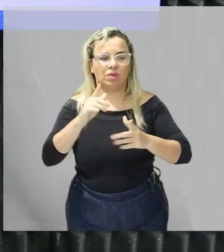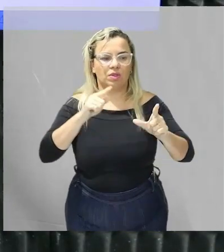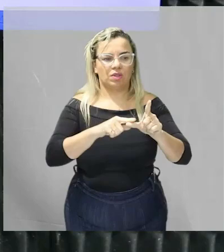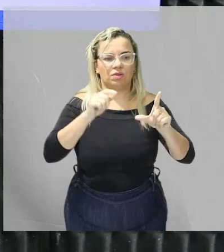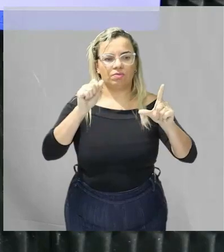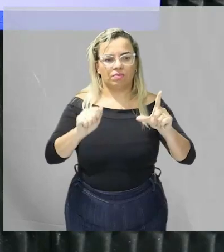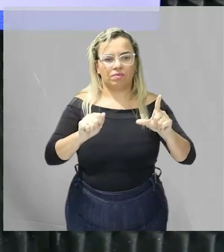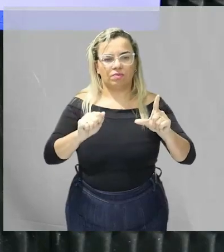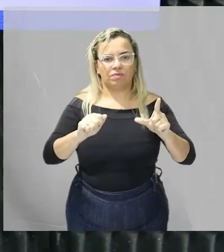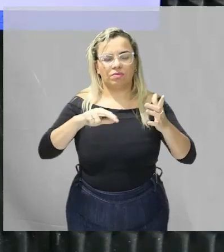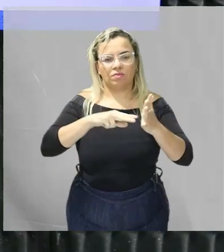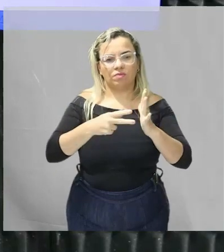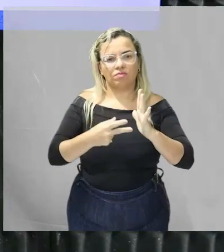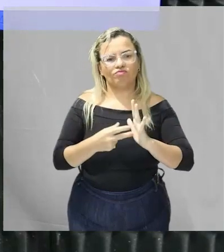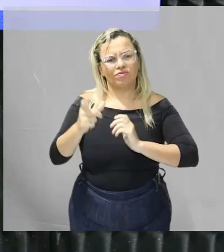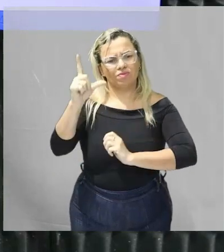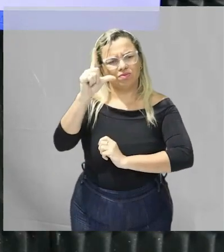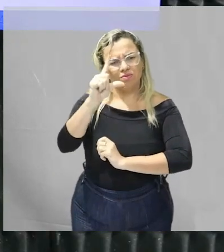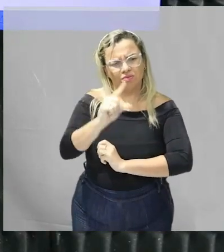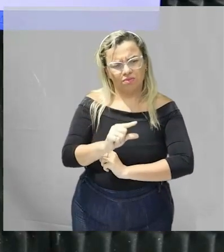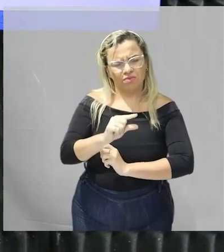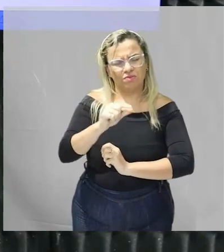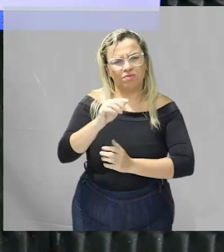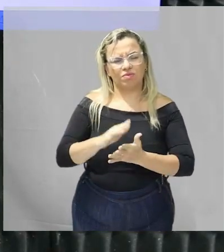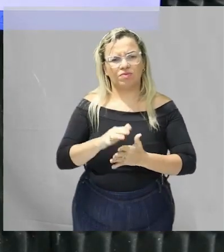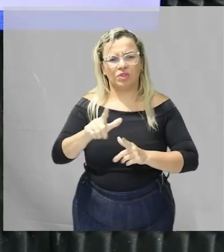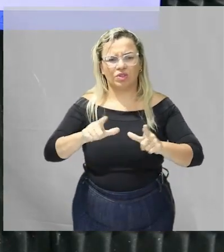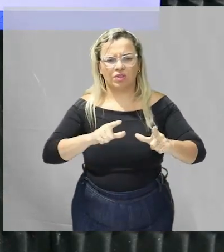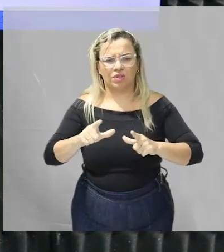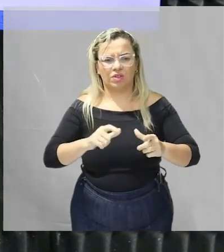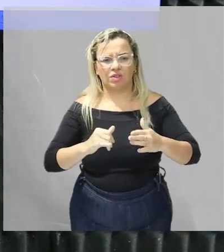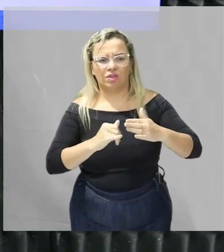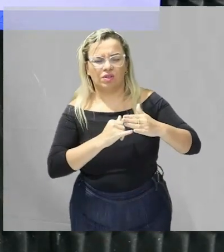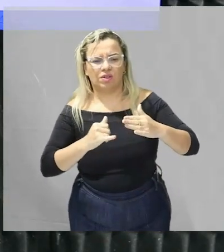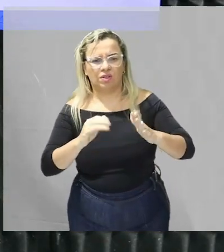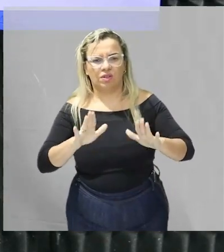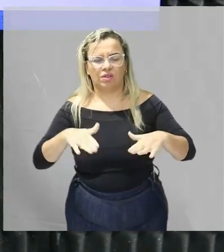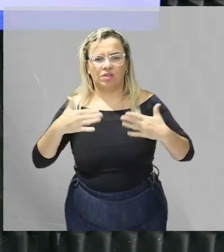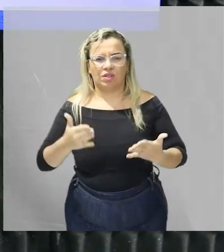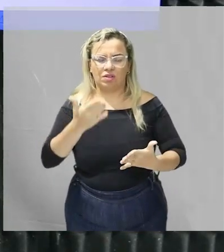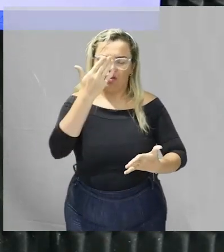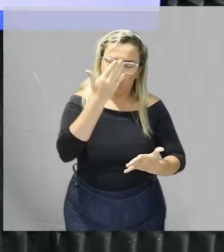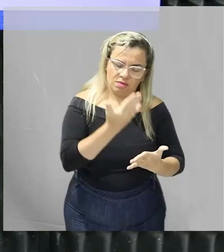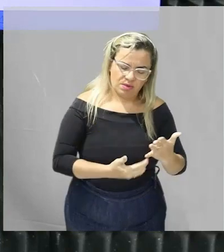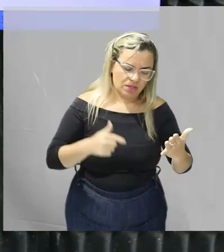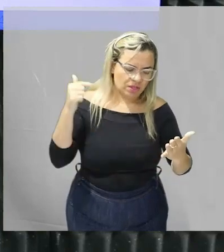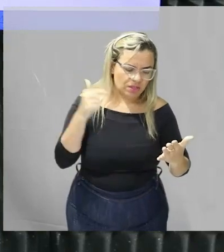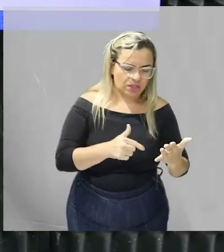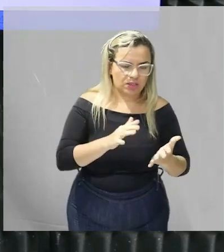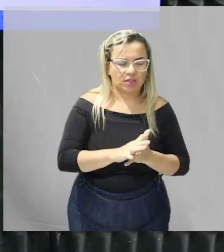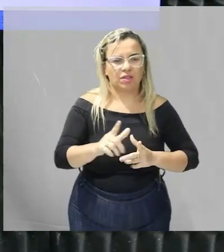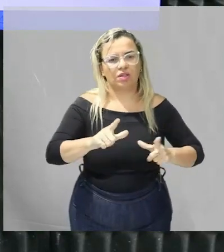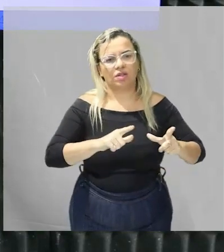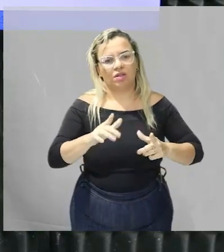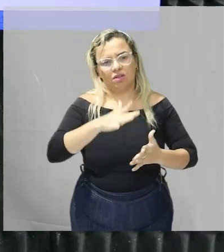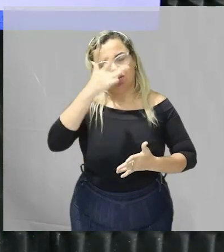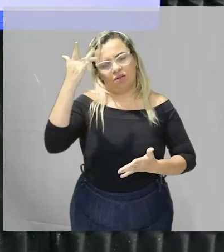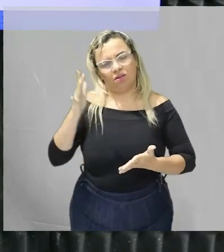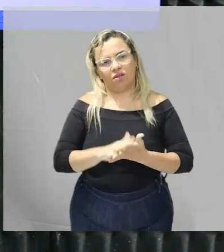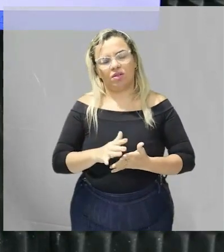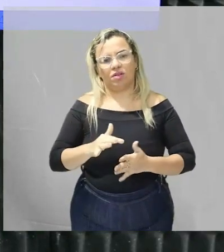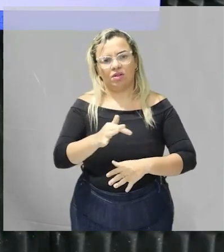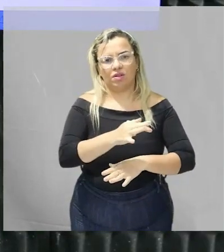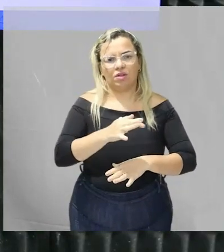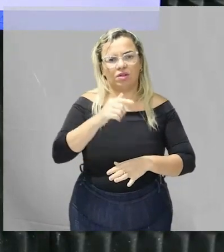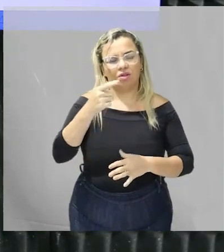retração, Marcos? É diminuição. Não. Se está perdendo mão de obra qualificada, na realidade, o emprego informal, aquele sem direitos, de fato, formar,